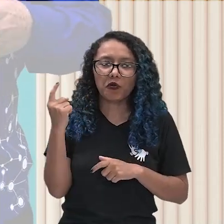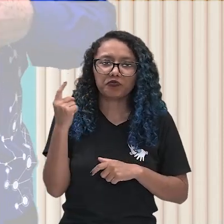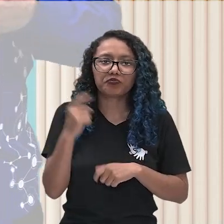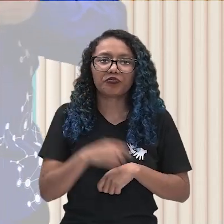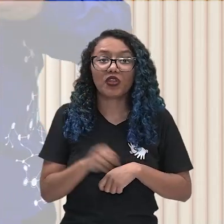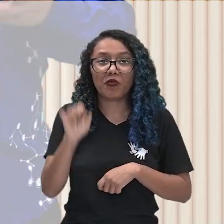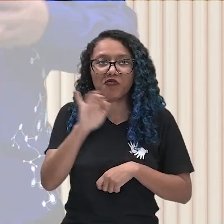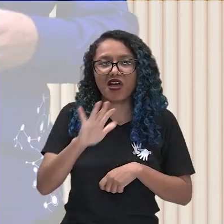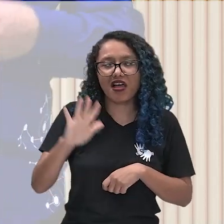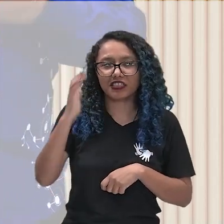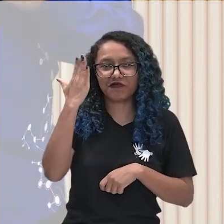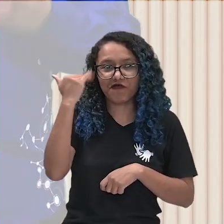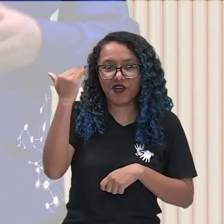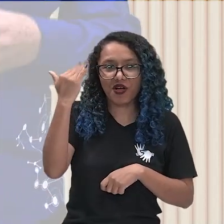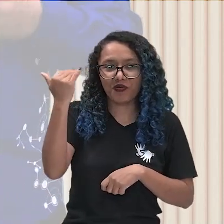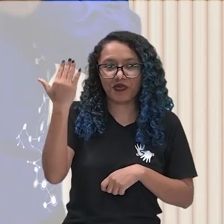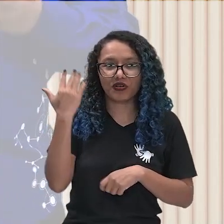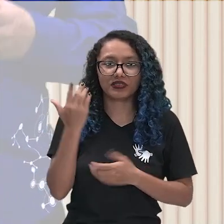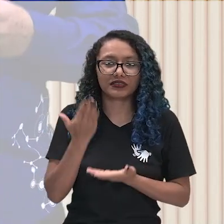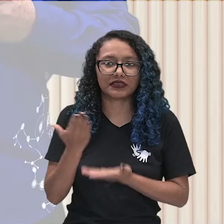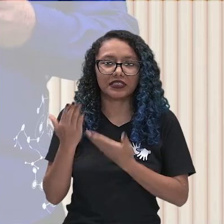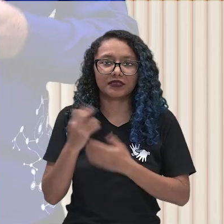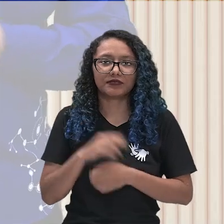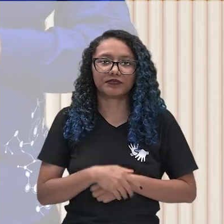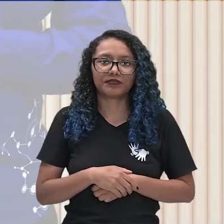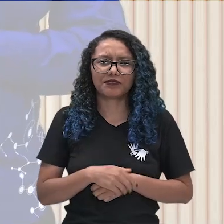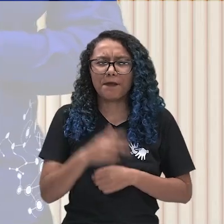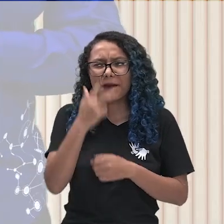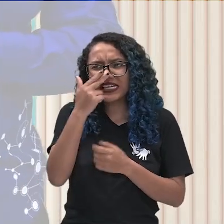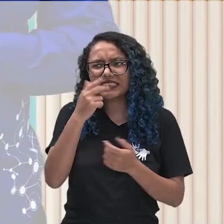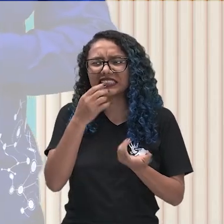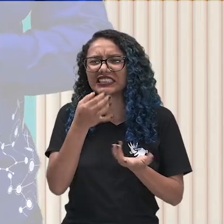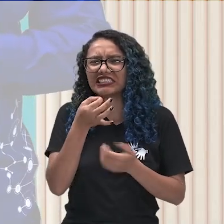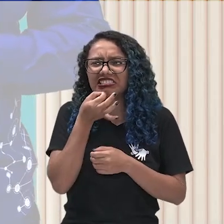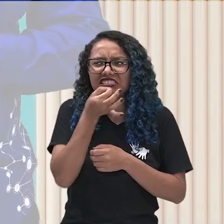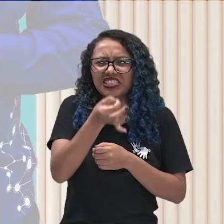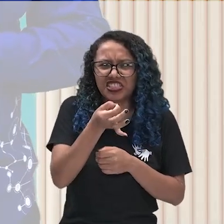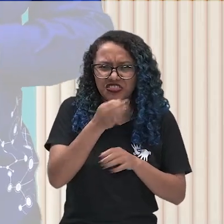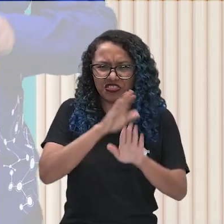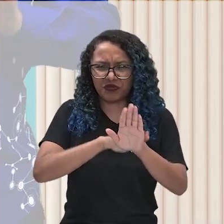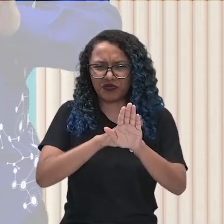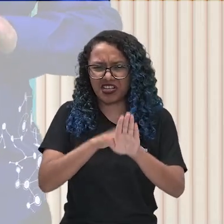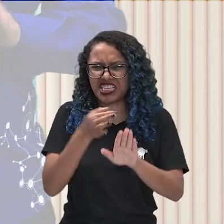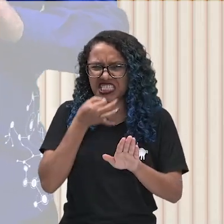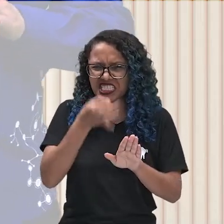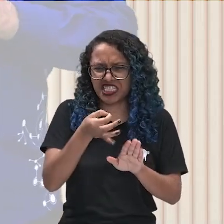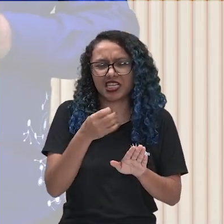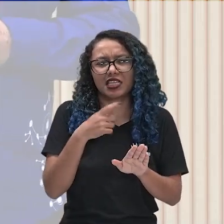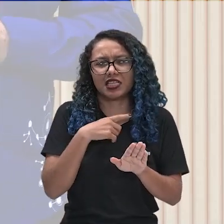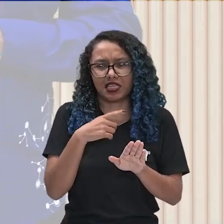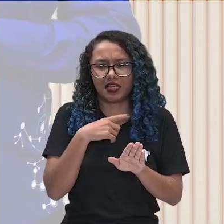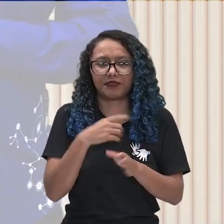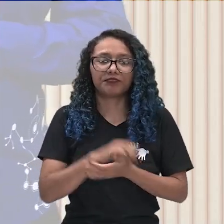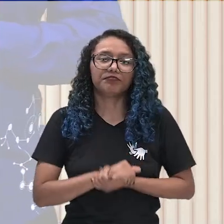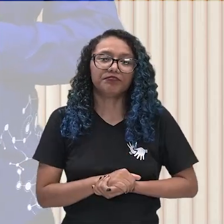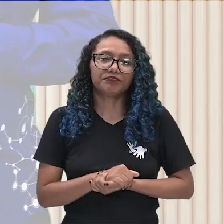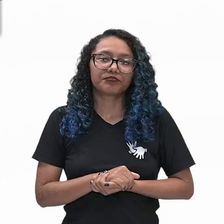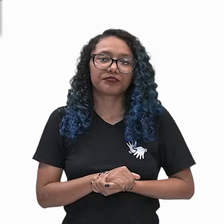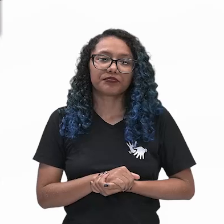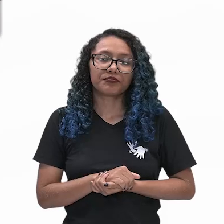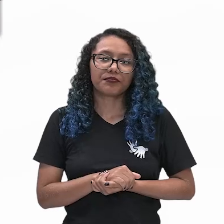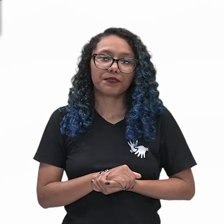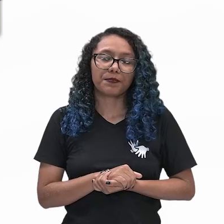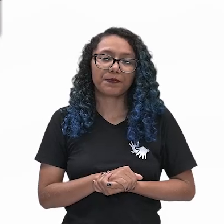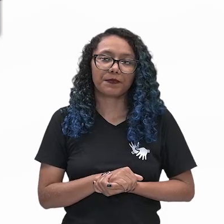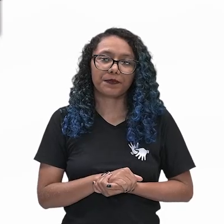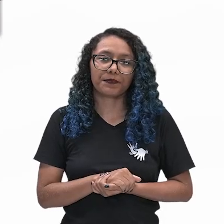conhecidas, uma sempre com uma pegada muito crítica, não é verdade? Que nós acabamos de ver. E aí, dentre os projetos de arte